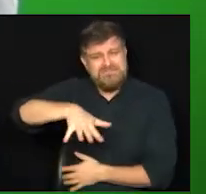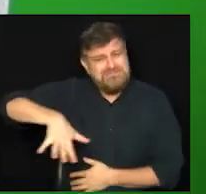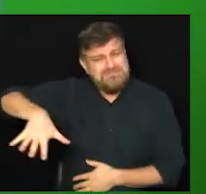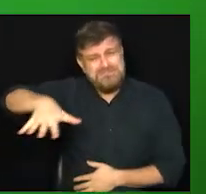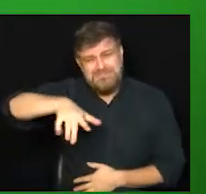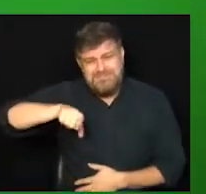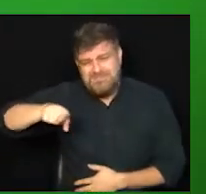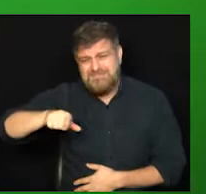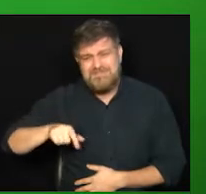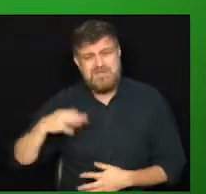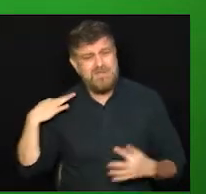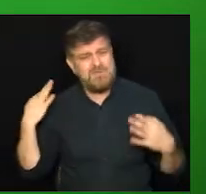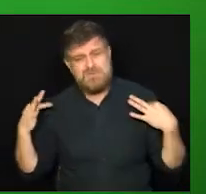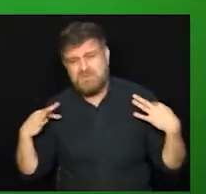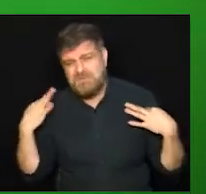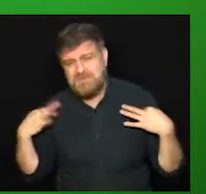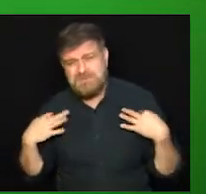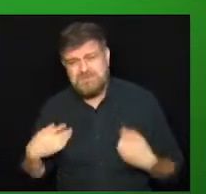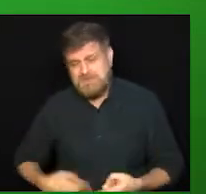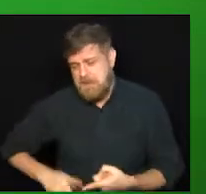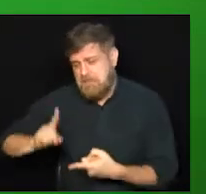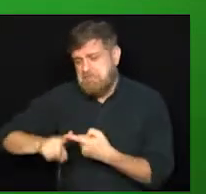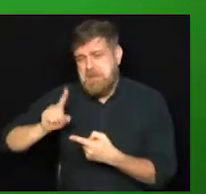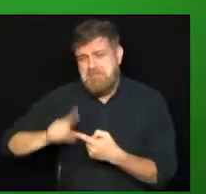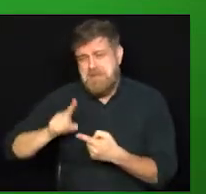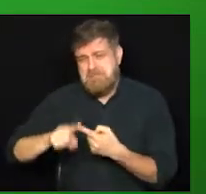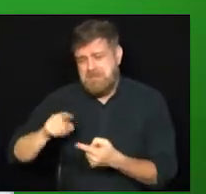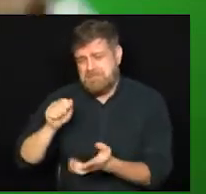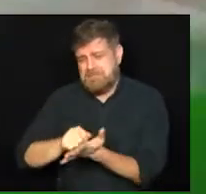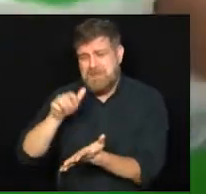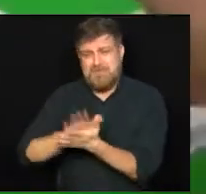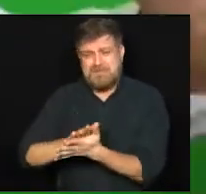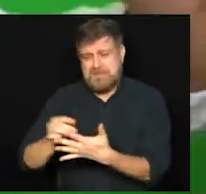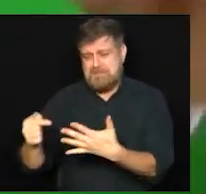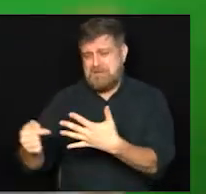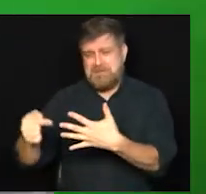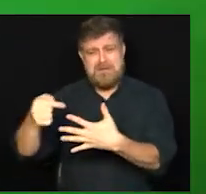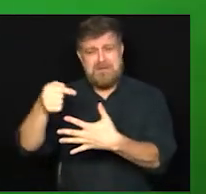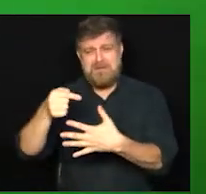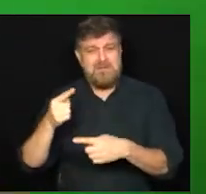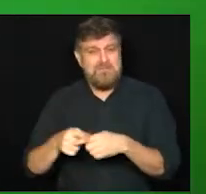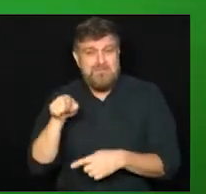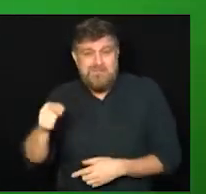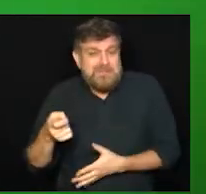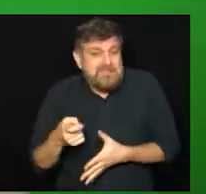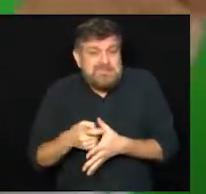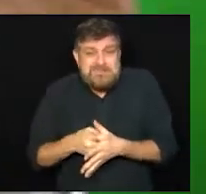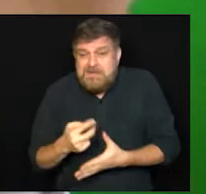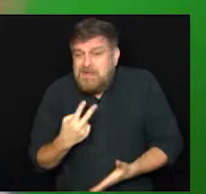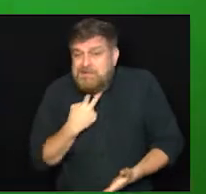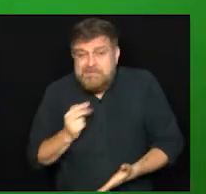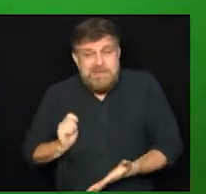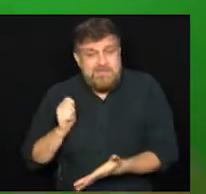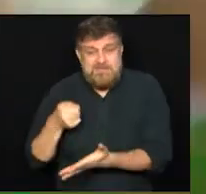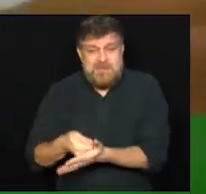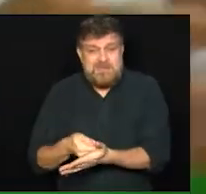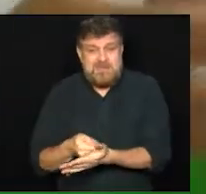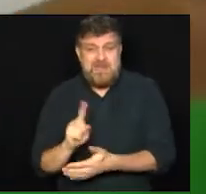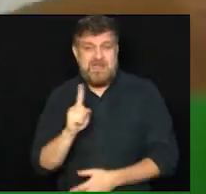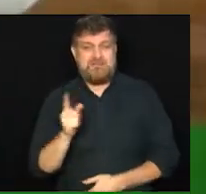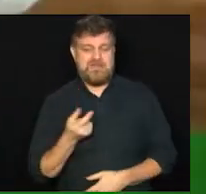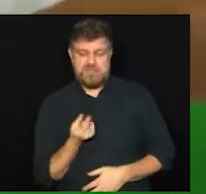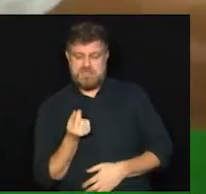aí com outras penas, porque não pagaram, porque não puderam, pagaram não foi para